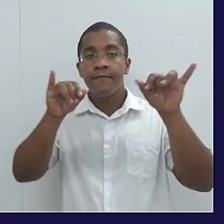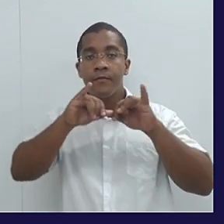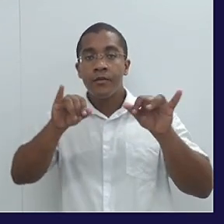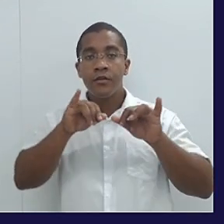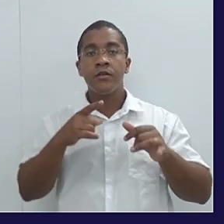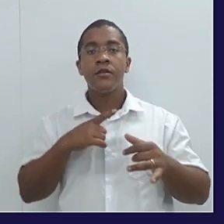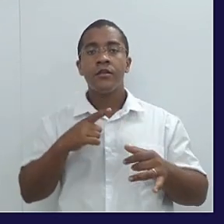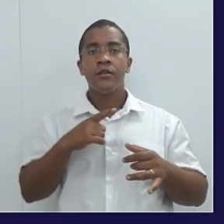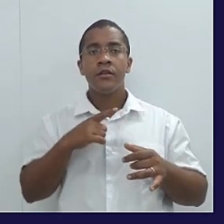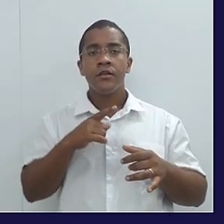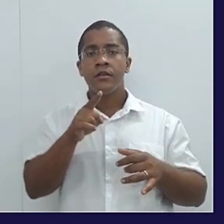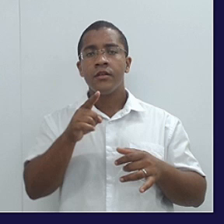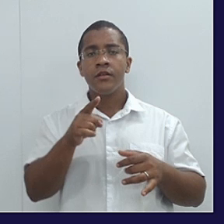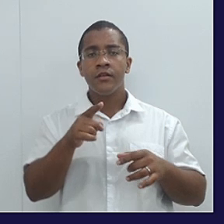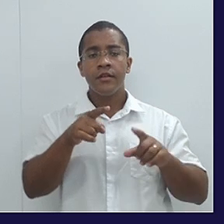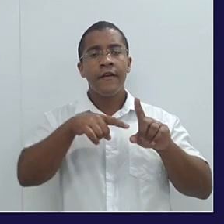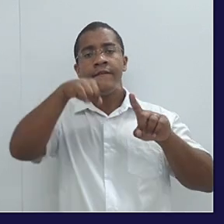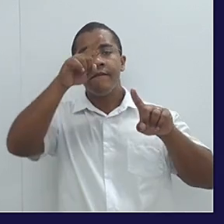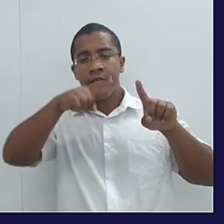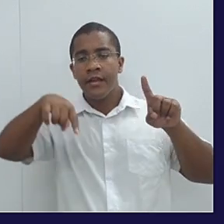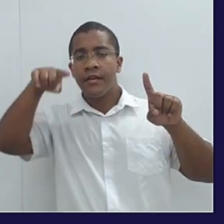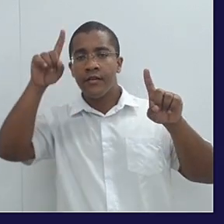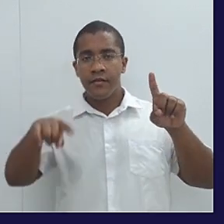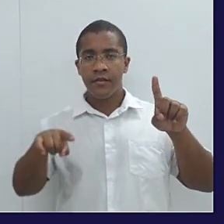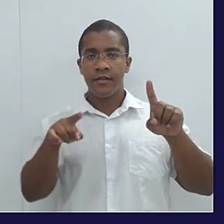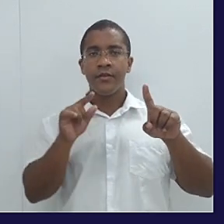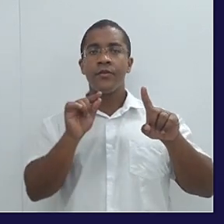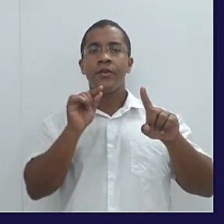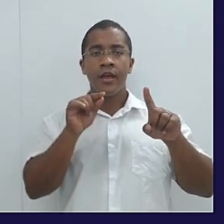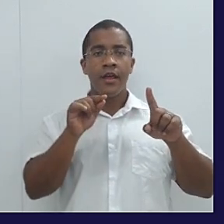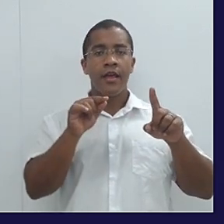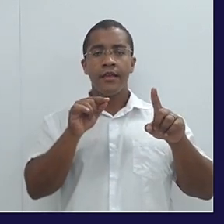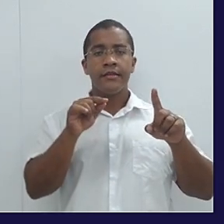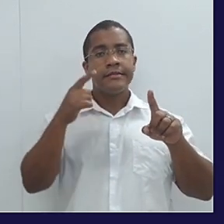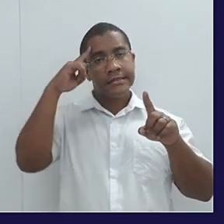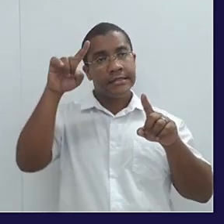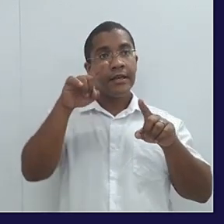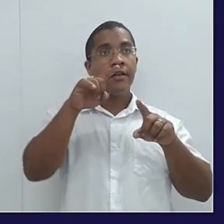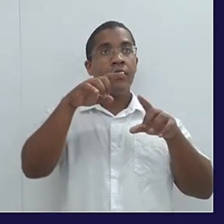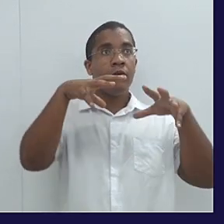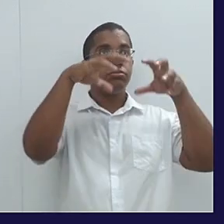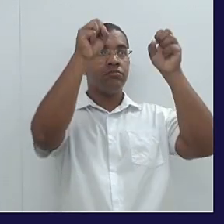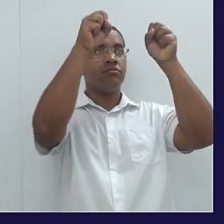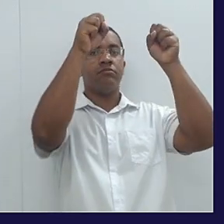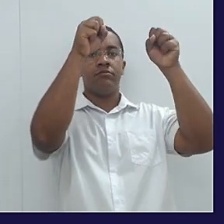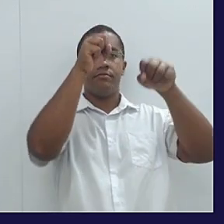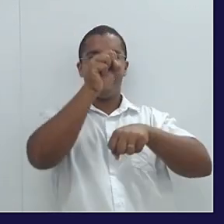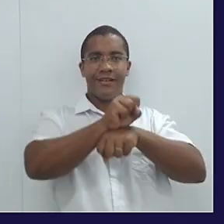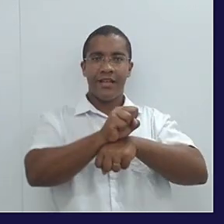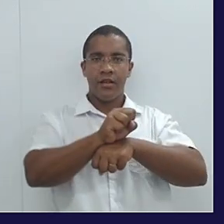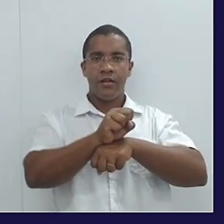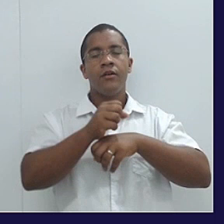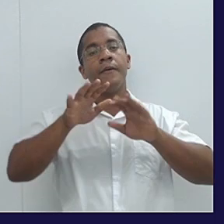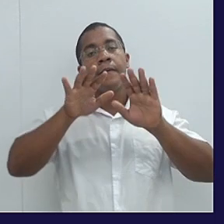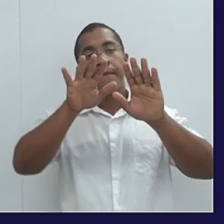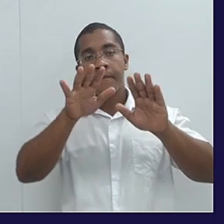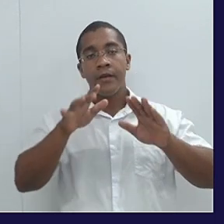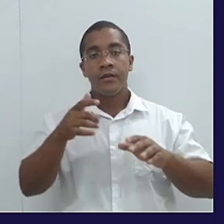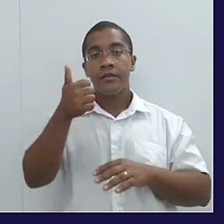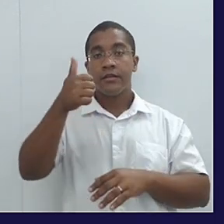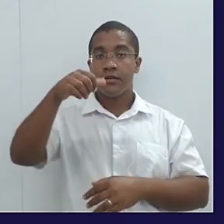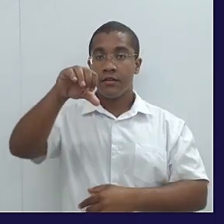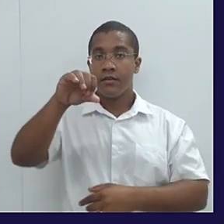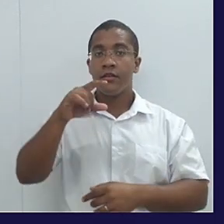as informações de duração e frequência das interrupções. E no número 19, a gente vê